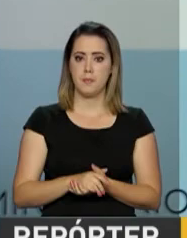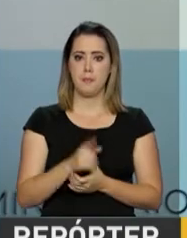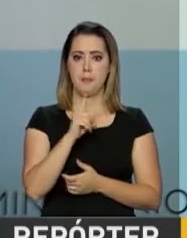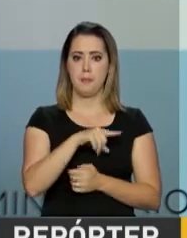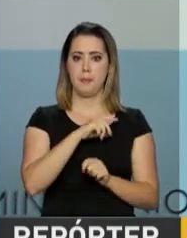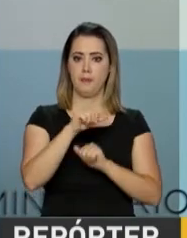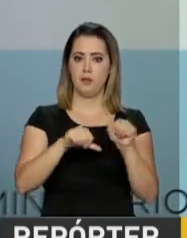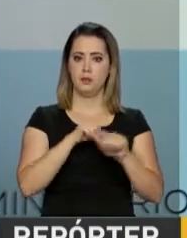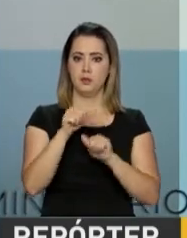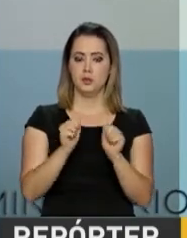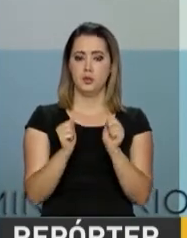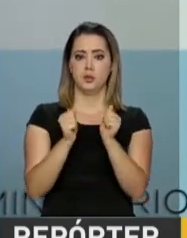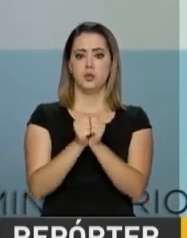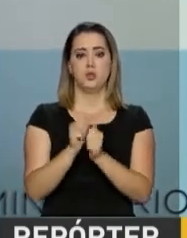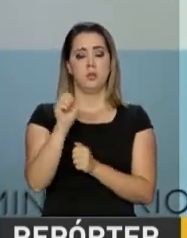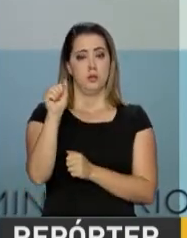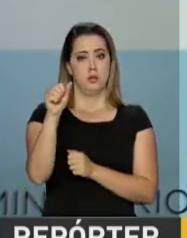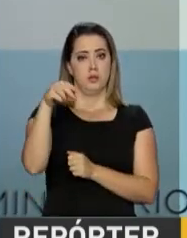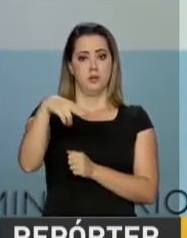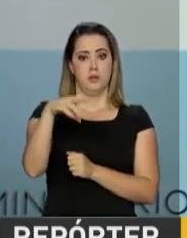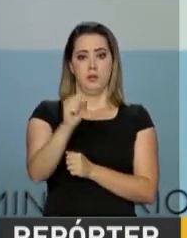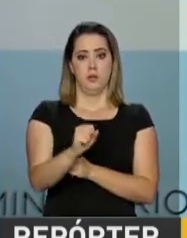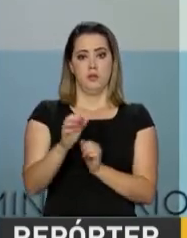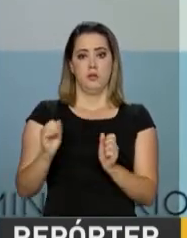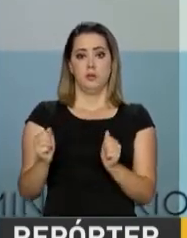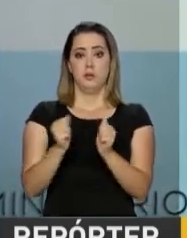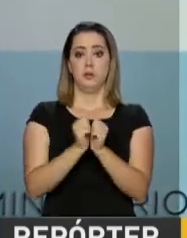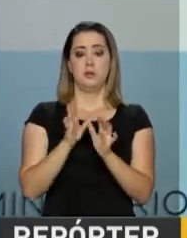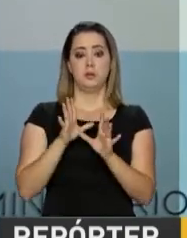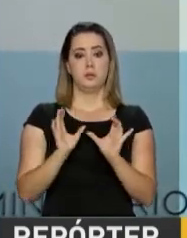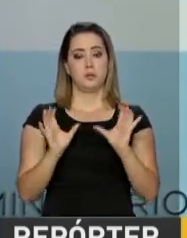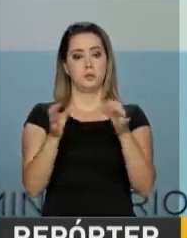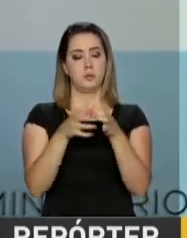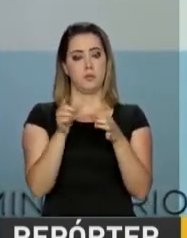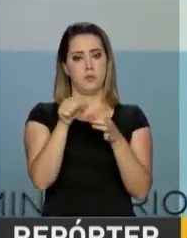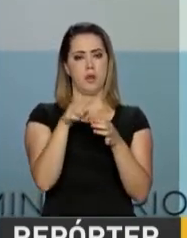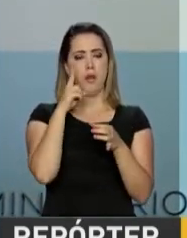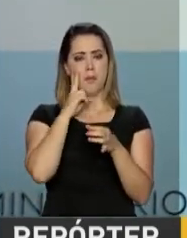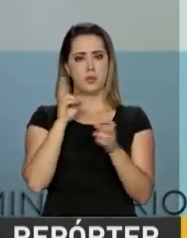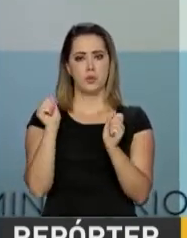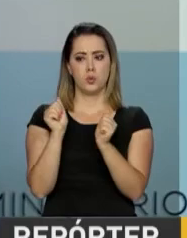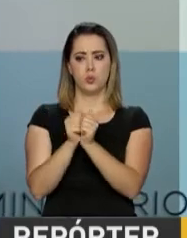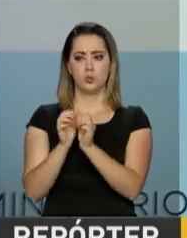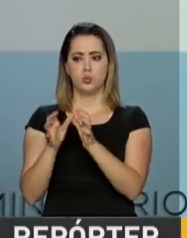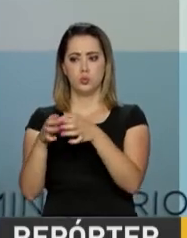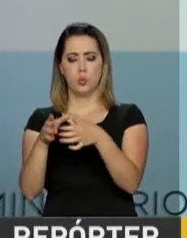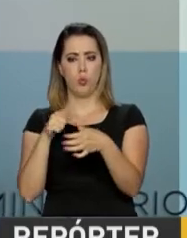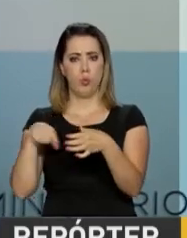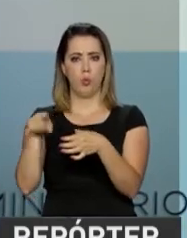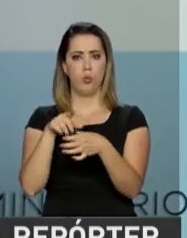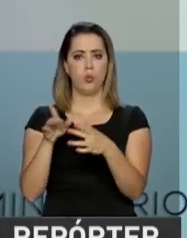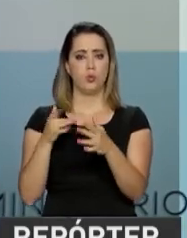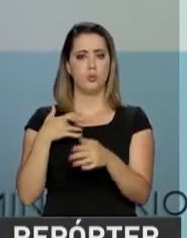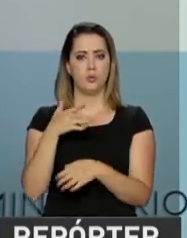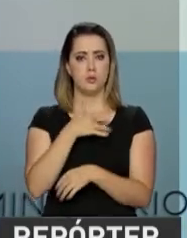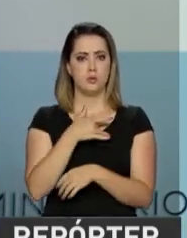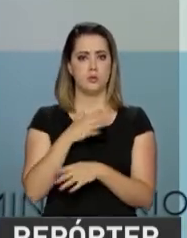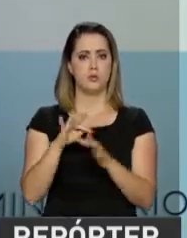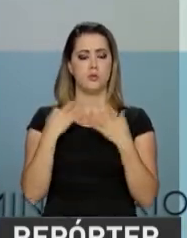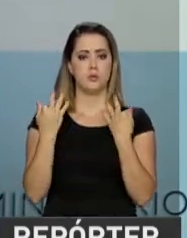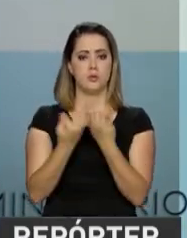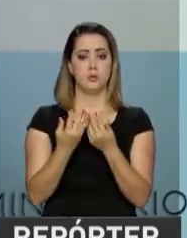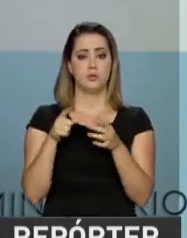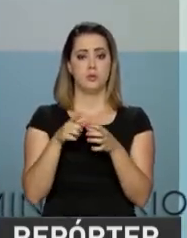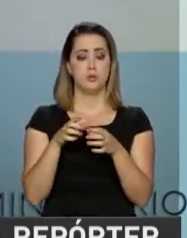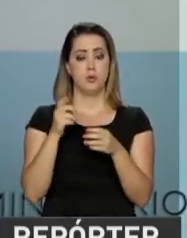básica com a vigilância em saúde incorporando ao agente de combate a endemias as equipes de saúde da família equipes de atenção básica